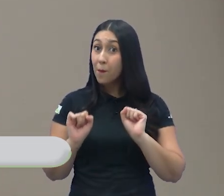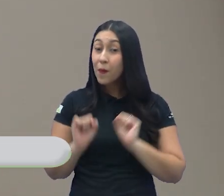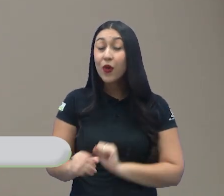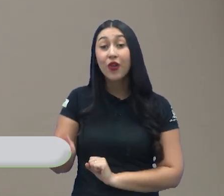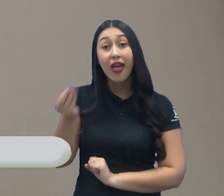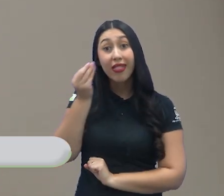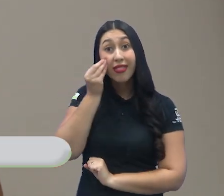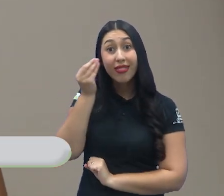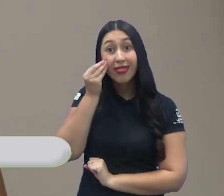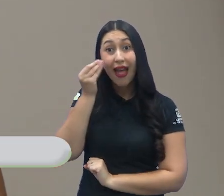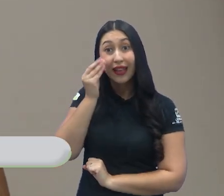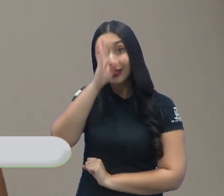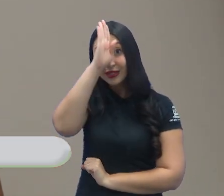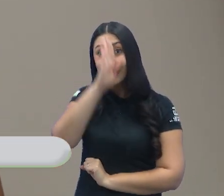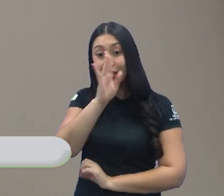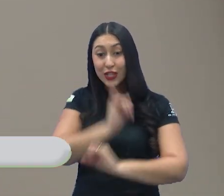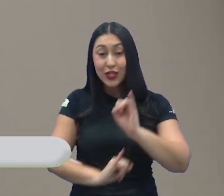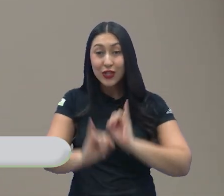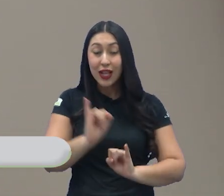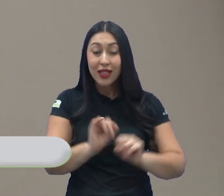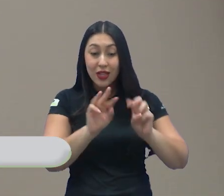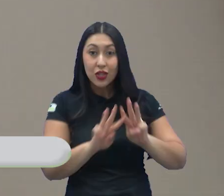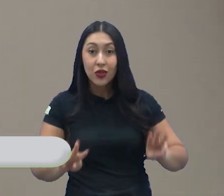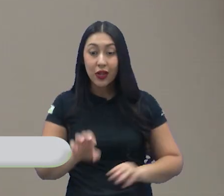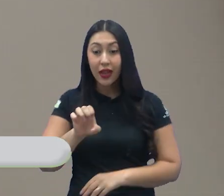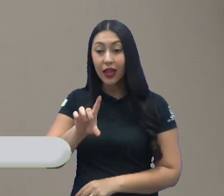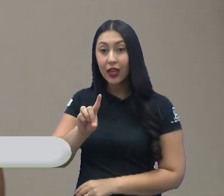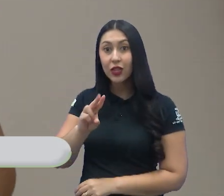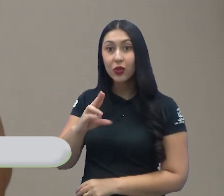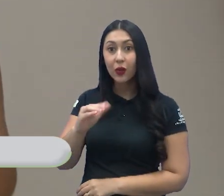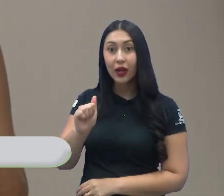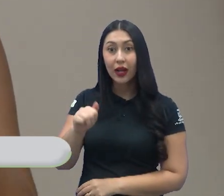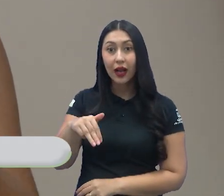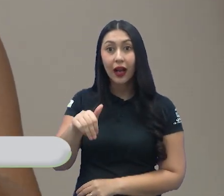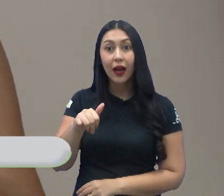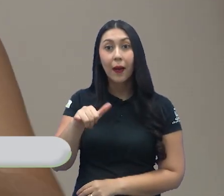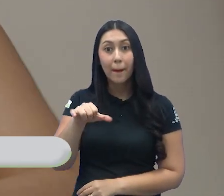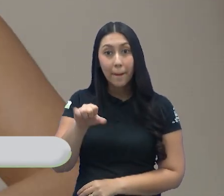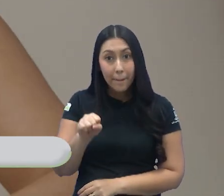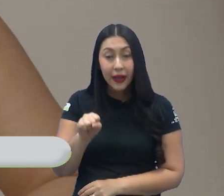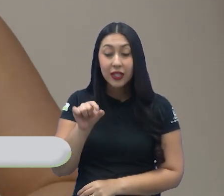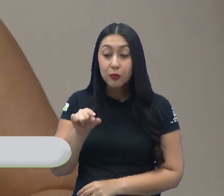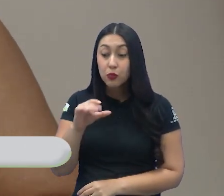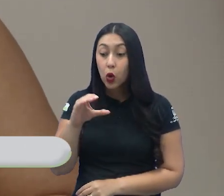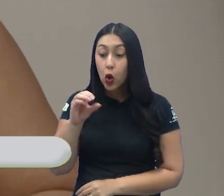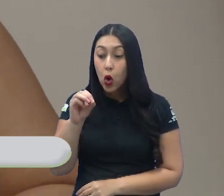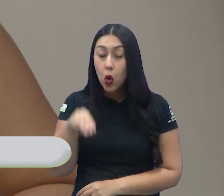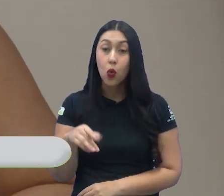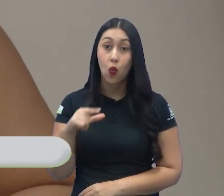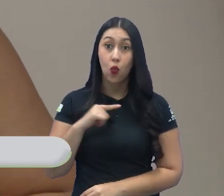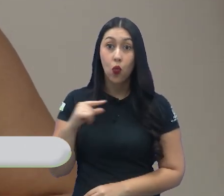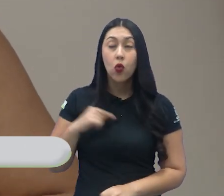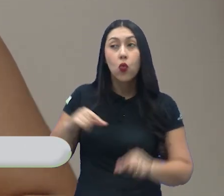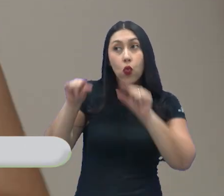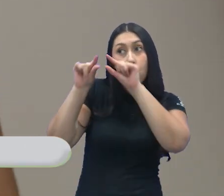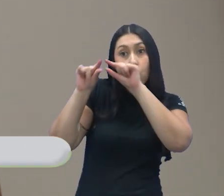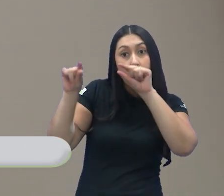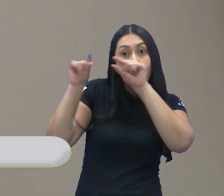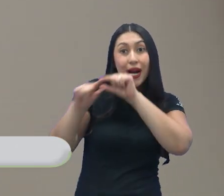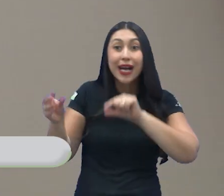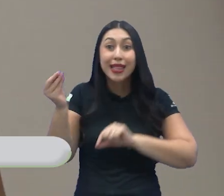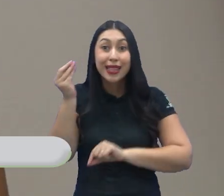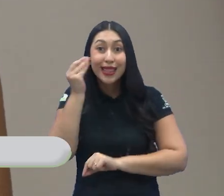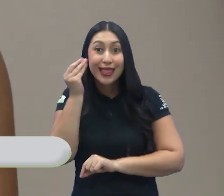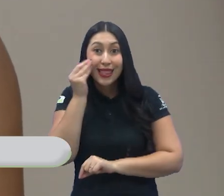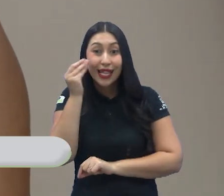de forma gratuita no site educamais.com. Logo na página inicial ali, você vai encontrar a opção Testes